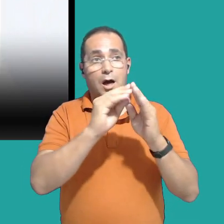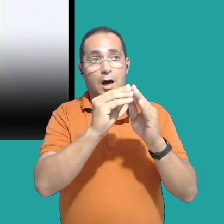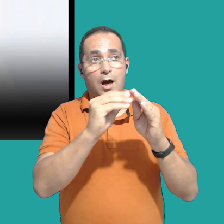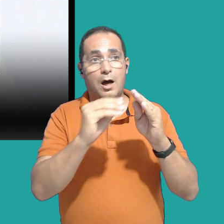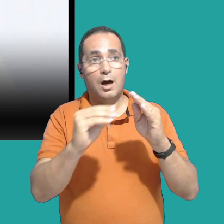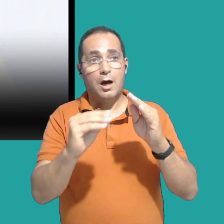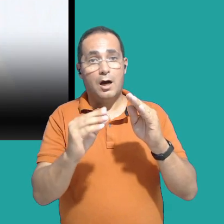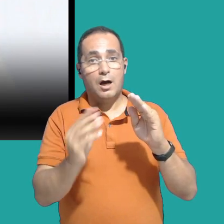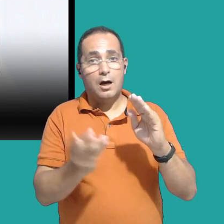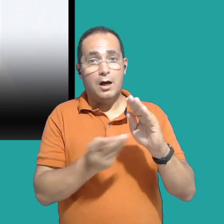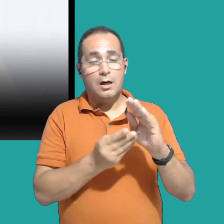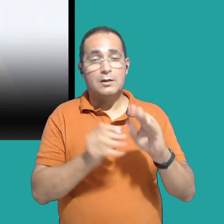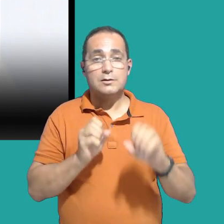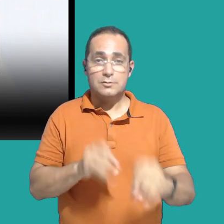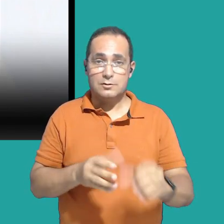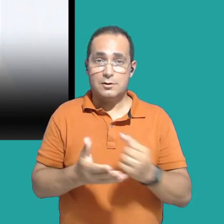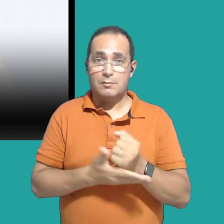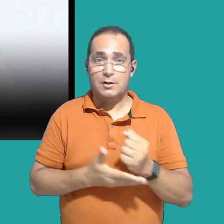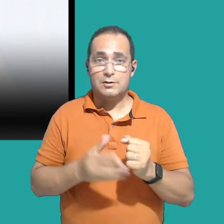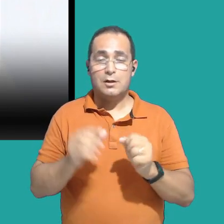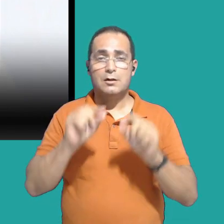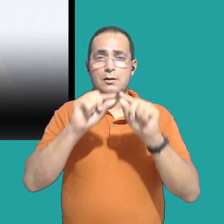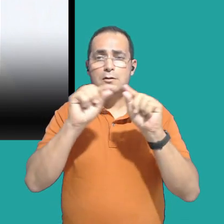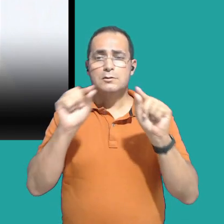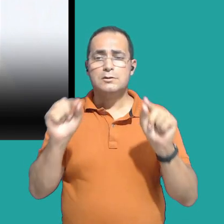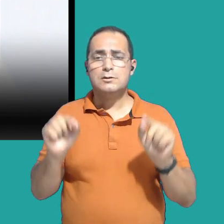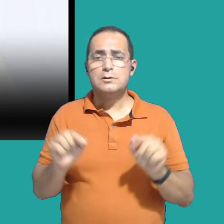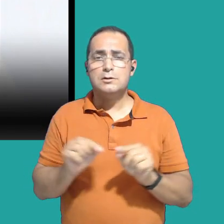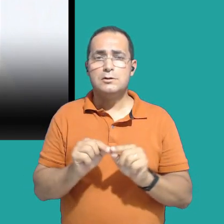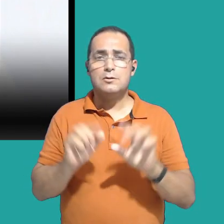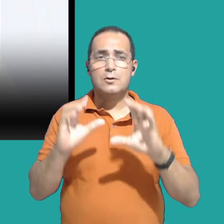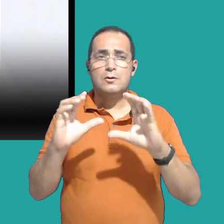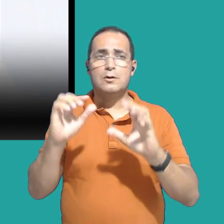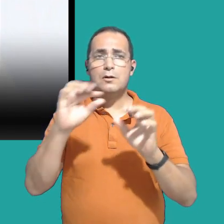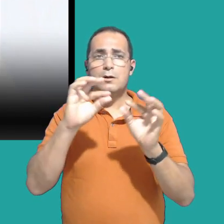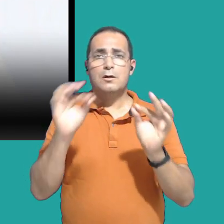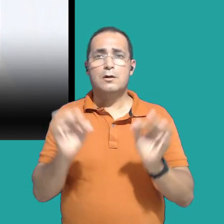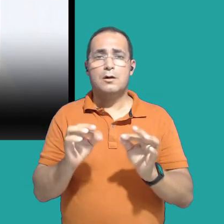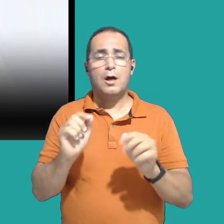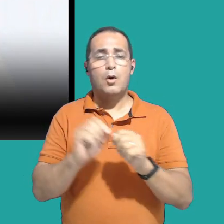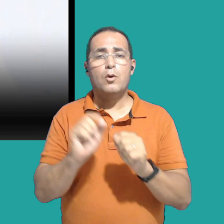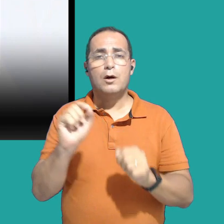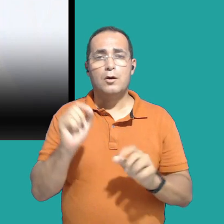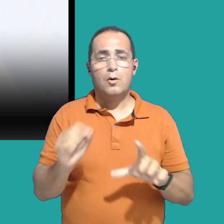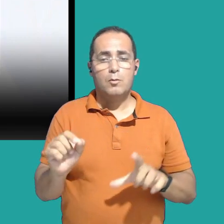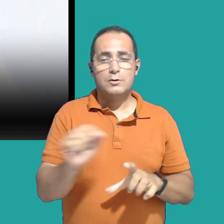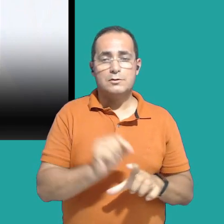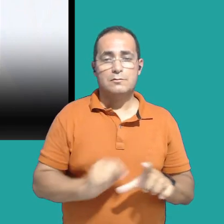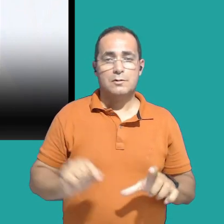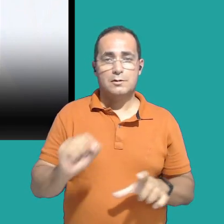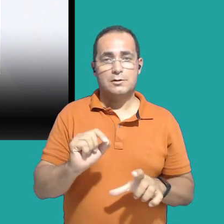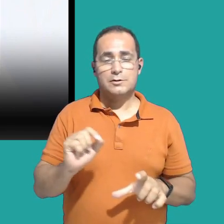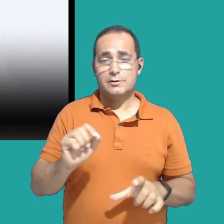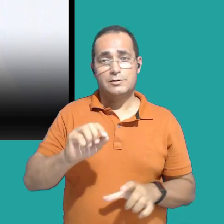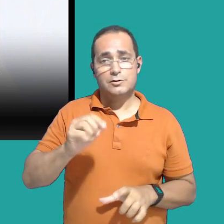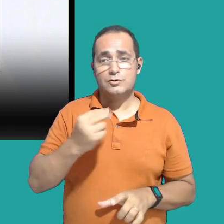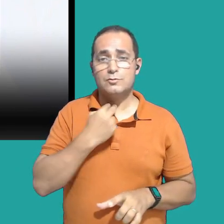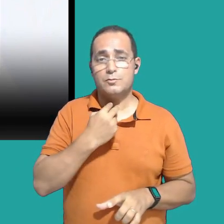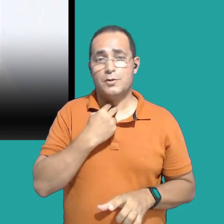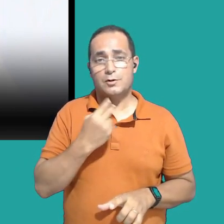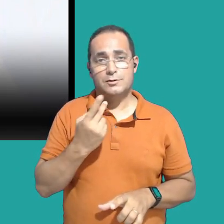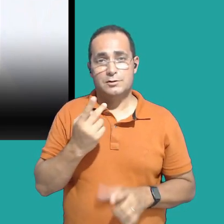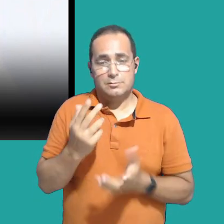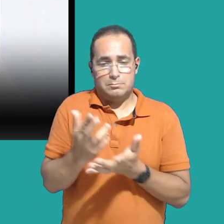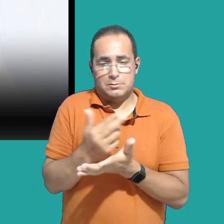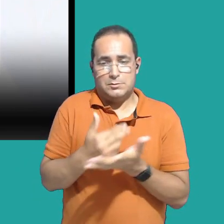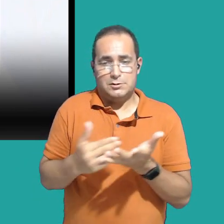triângulo, tocar em um triângulo. É isso que se aprende na educação básica, né? Assim, o que é um círculo, o que é um triângulo, o que é um quadrado, como se faz.